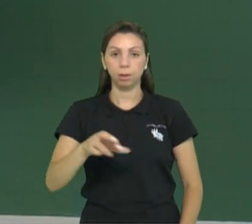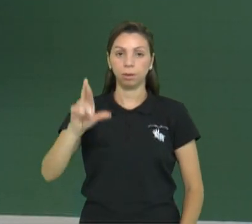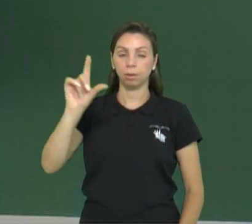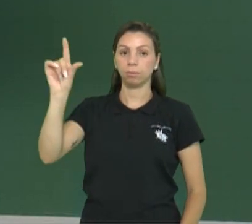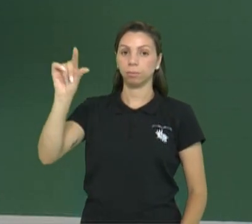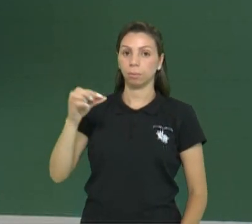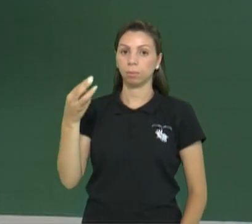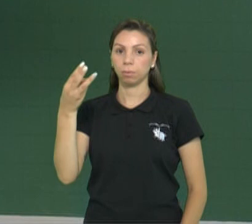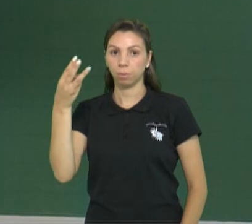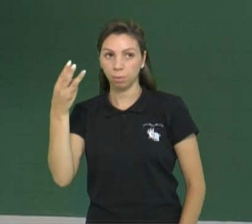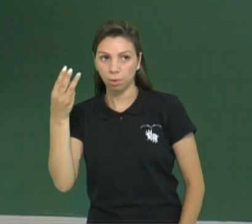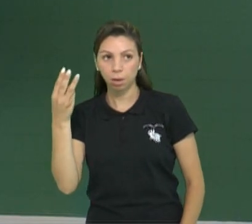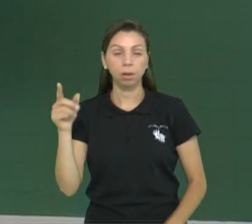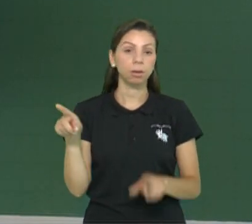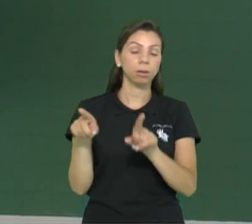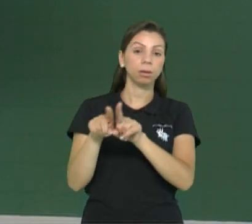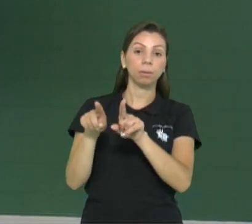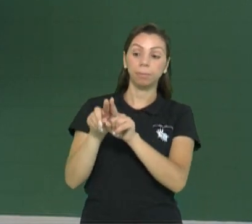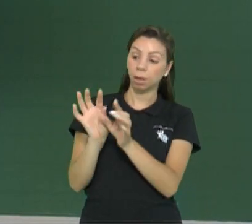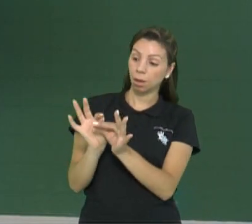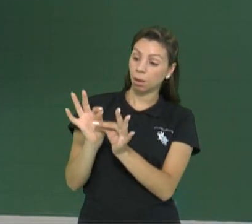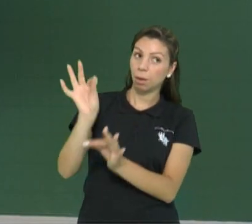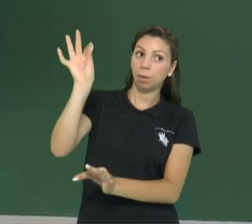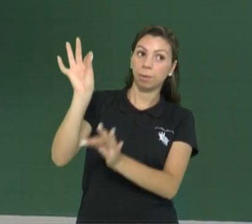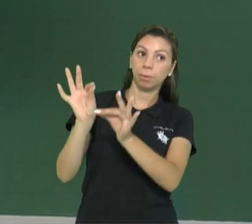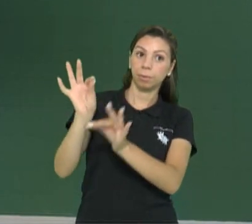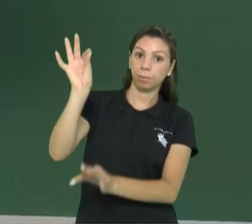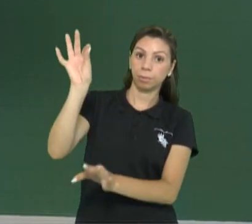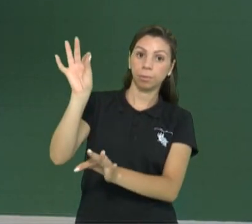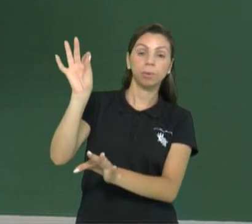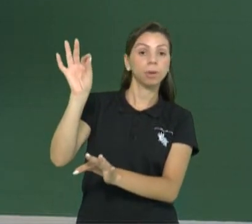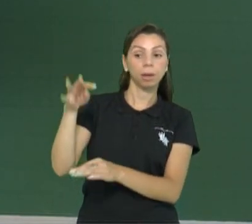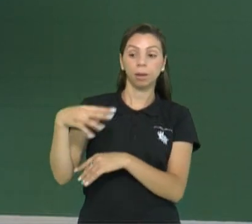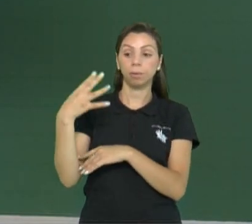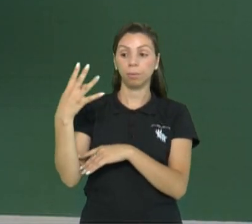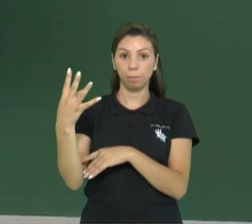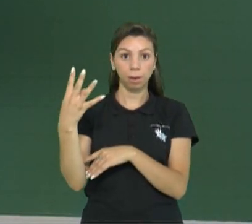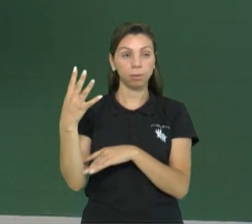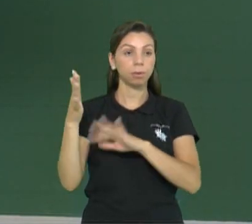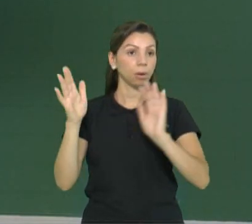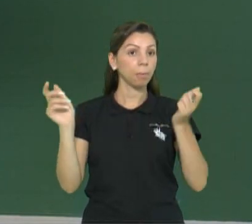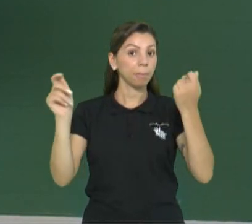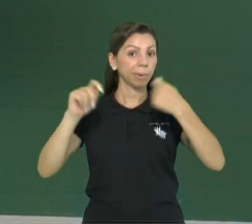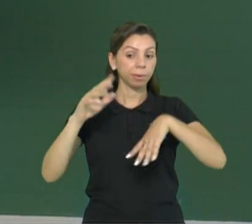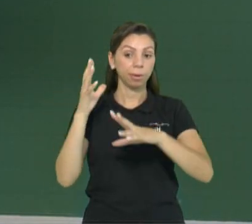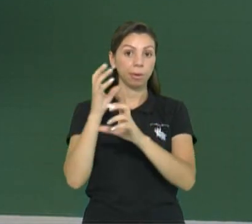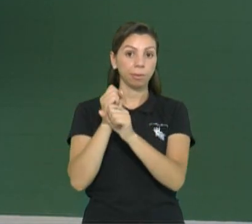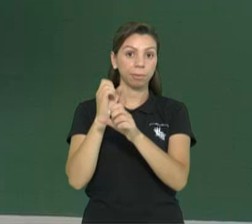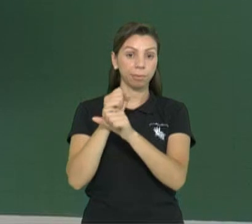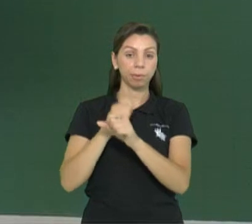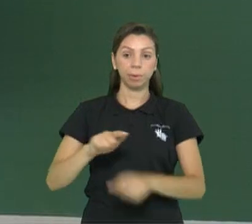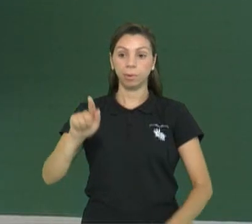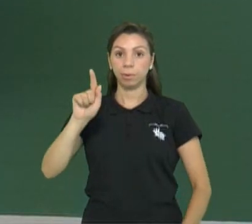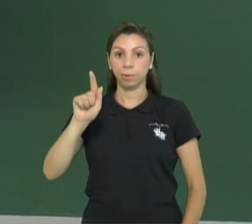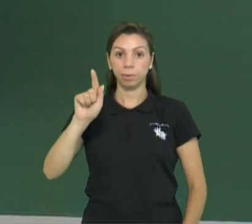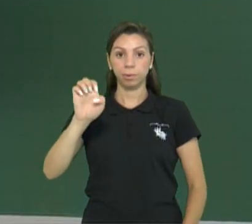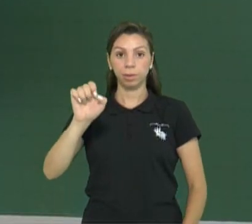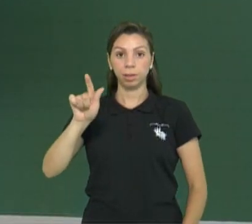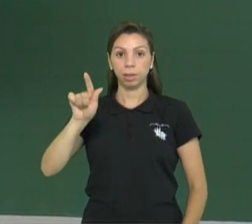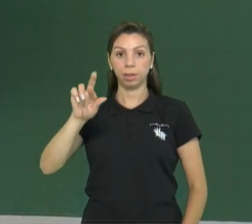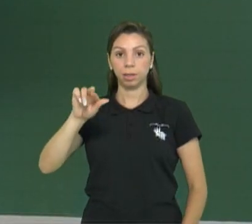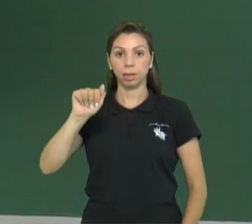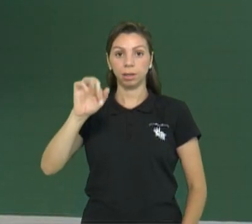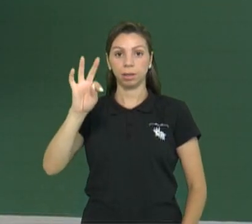vale 3, e temos a altura, que é 4, ou seja, nós precisamos primeiro calcular a geratriz.